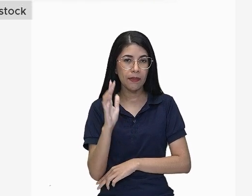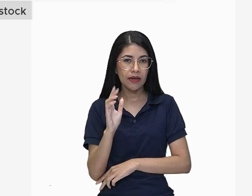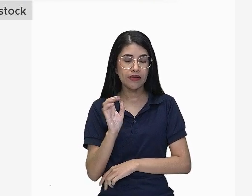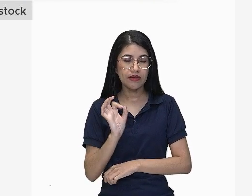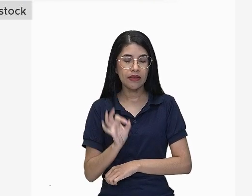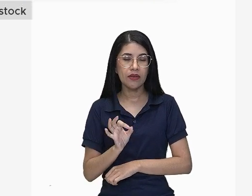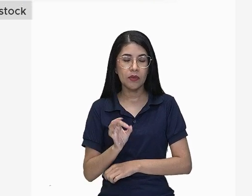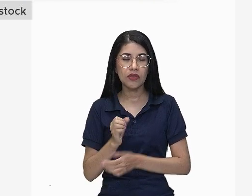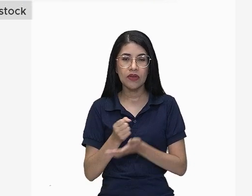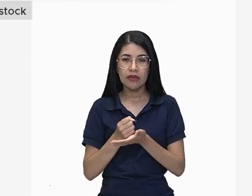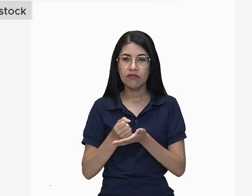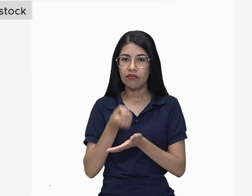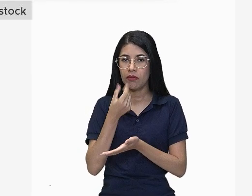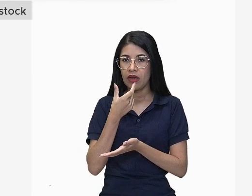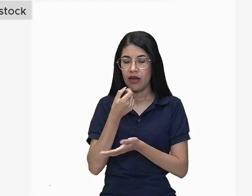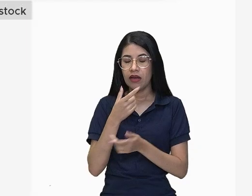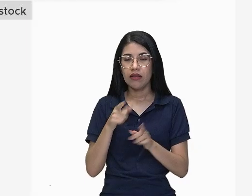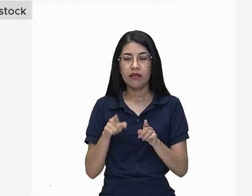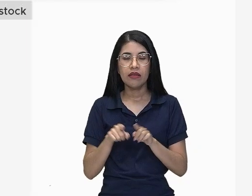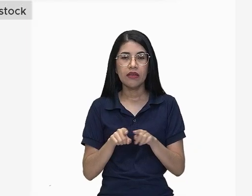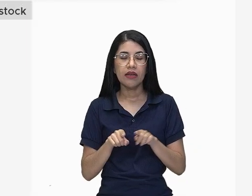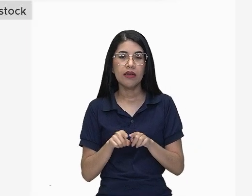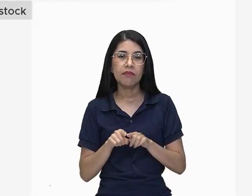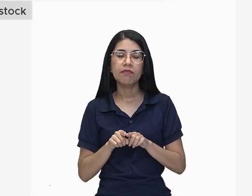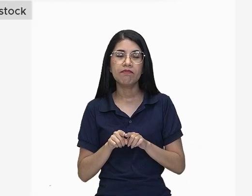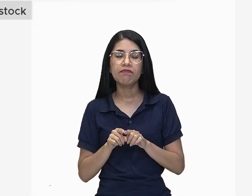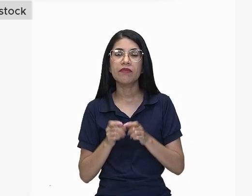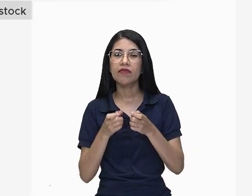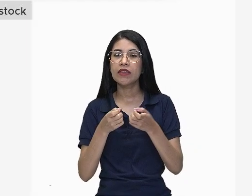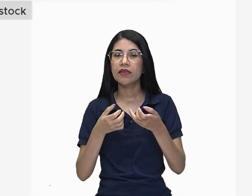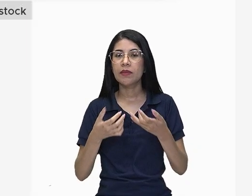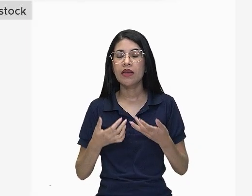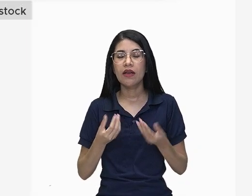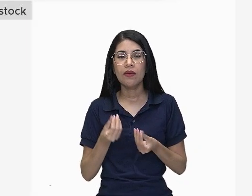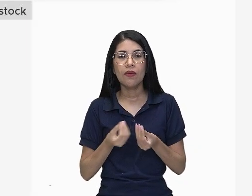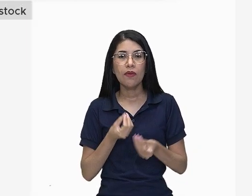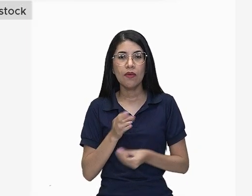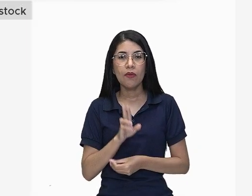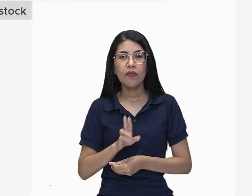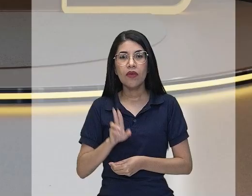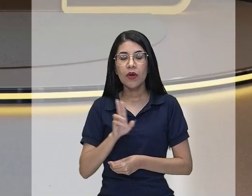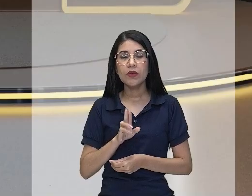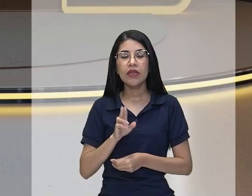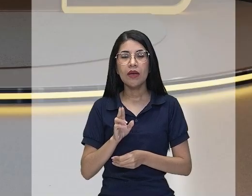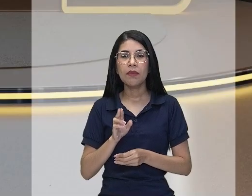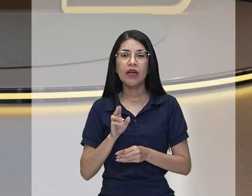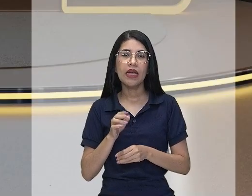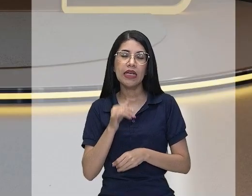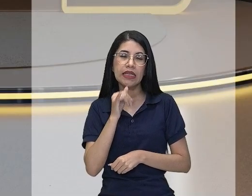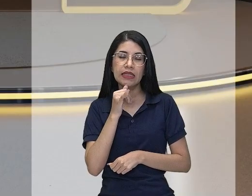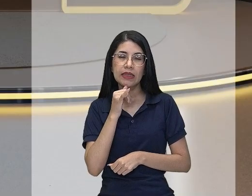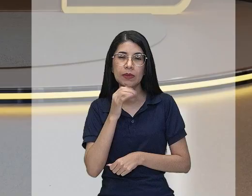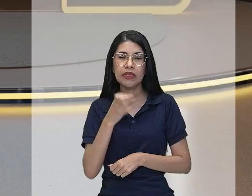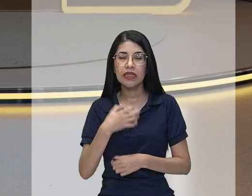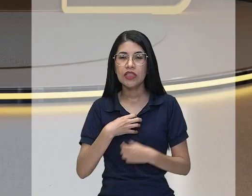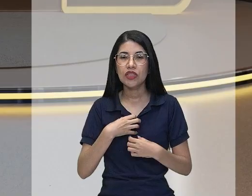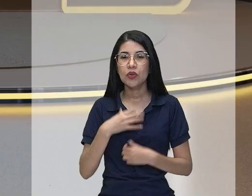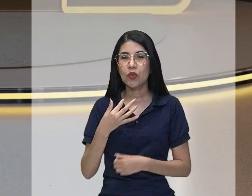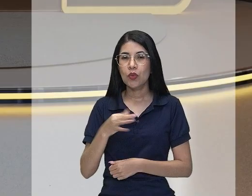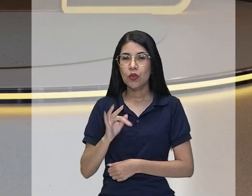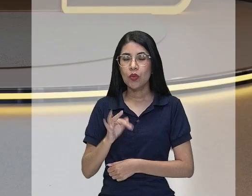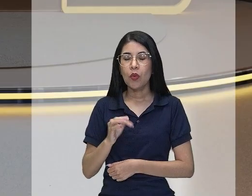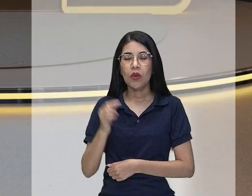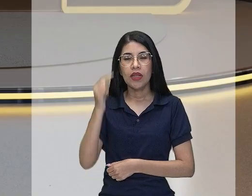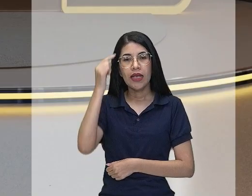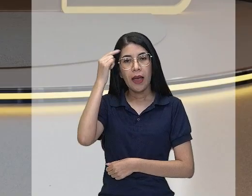medicamentos, né? A gente vai falar de formas de utilizar dor de cabeça ou coisas do tipo, mas é sempre relacionado